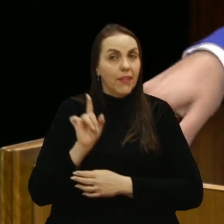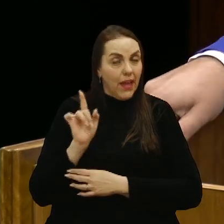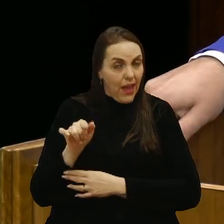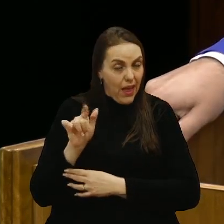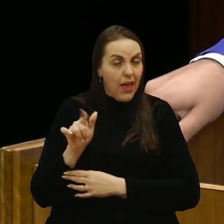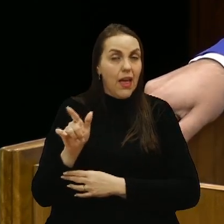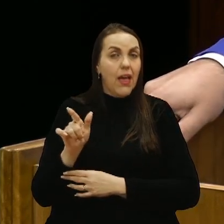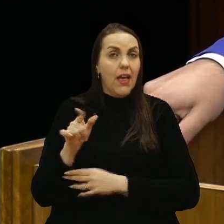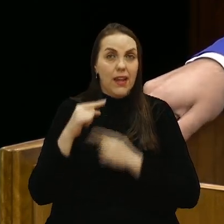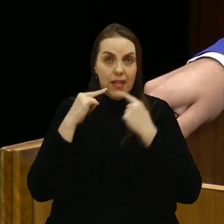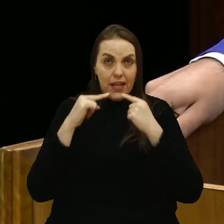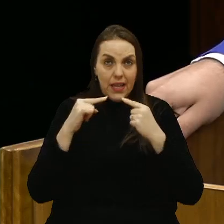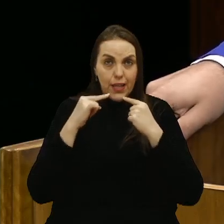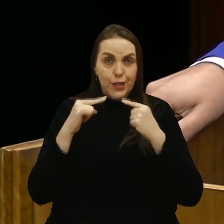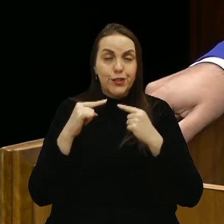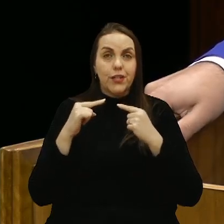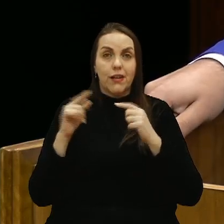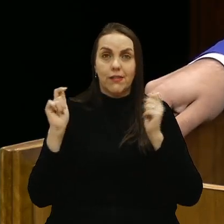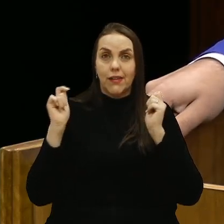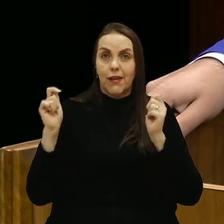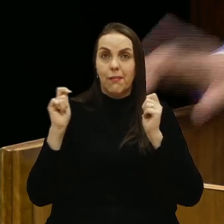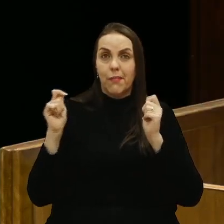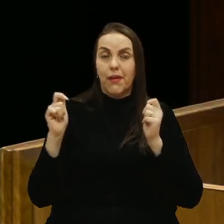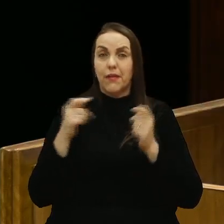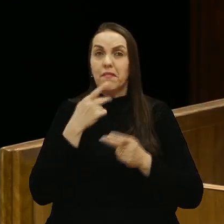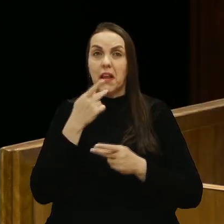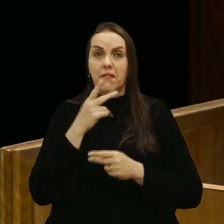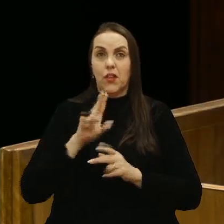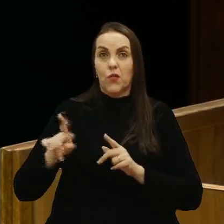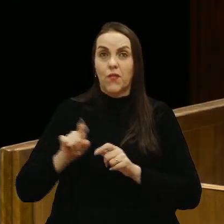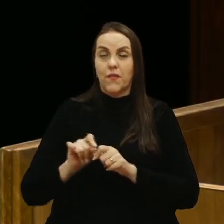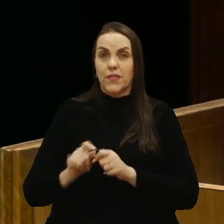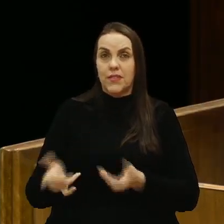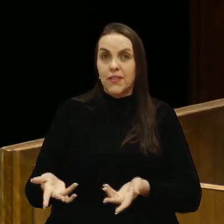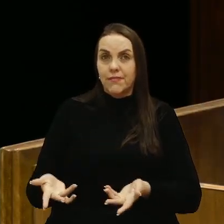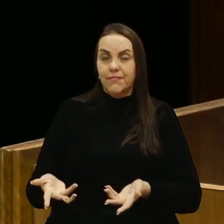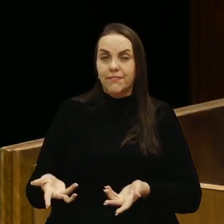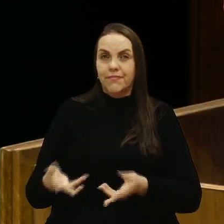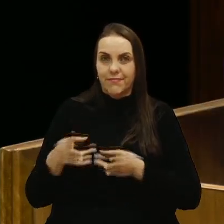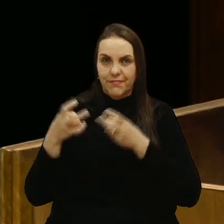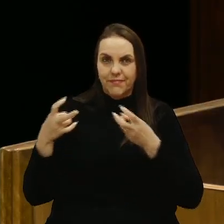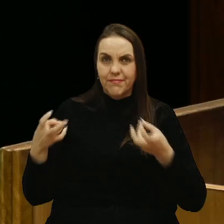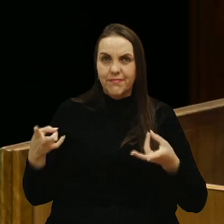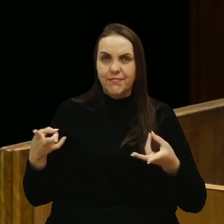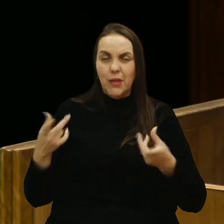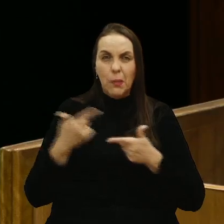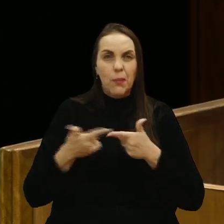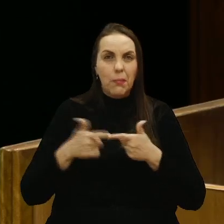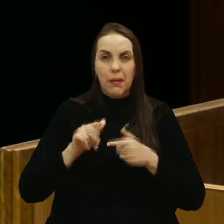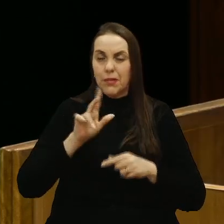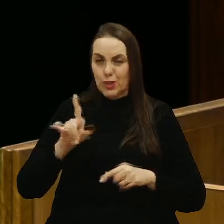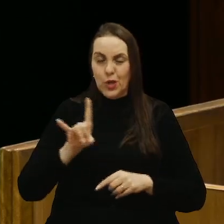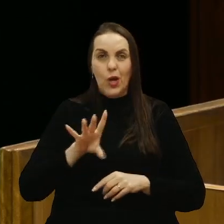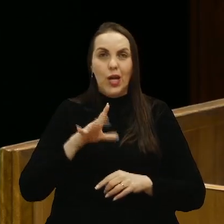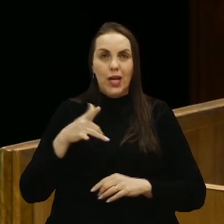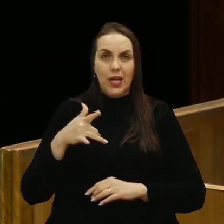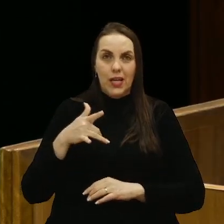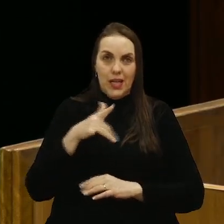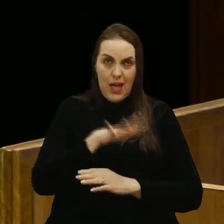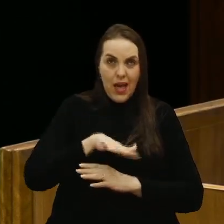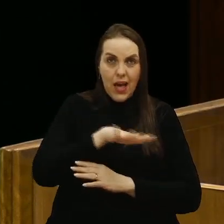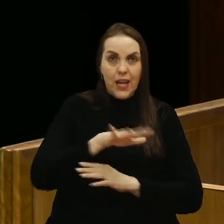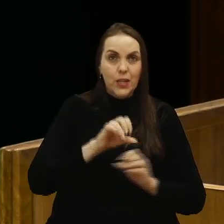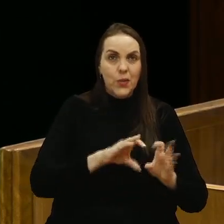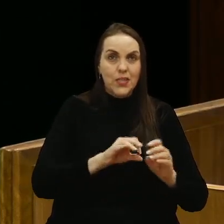que ele criticava durante a campanha, dizia que não ia fazer, e vejam, o problema não é só na educação. Na educação,